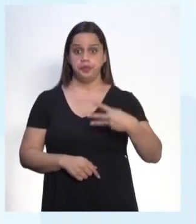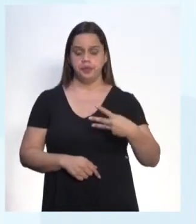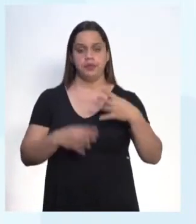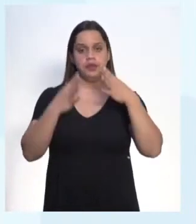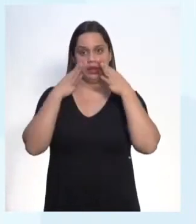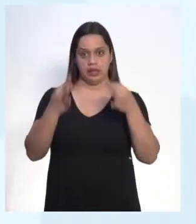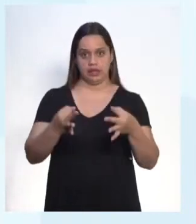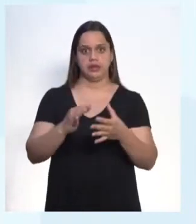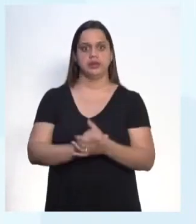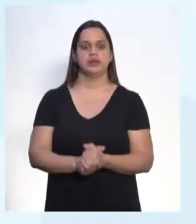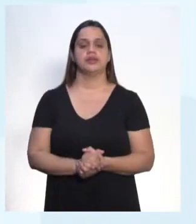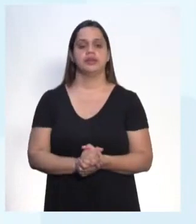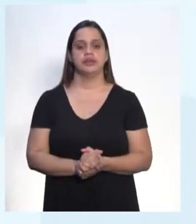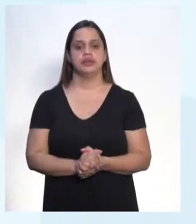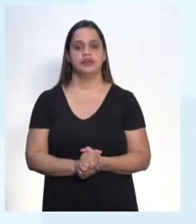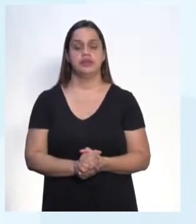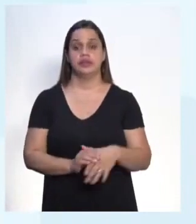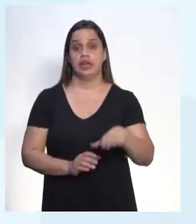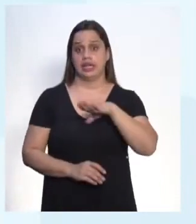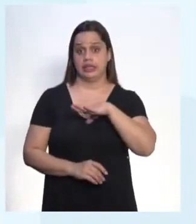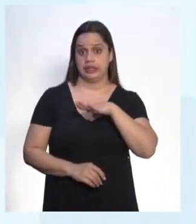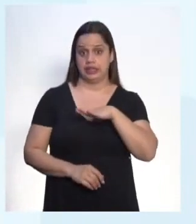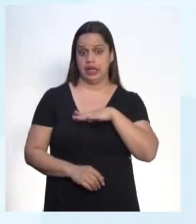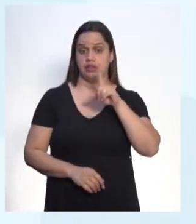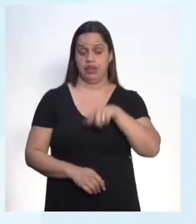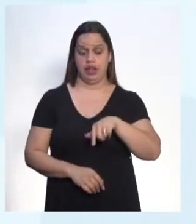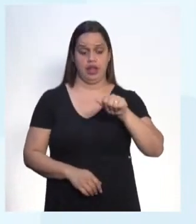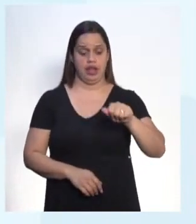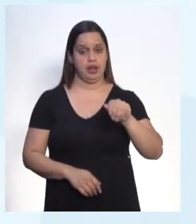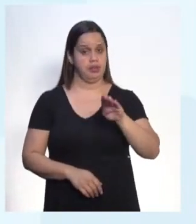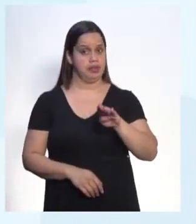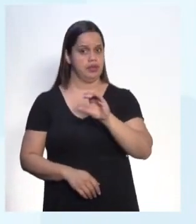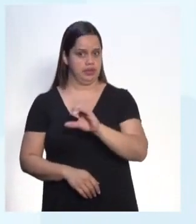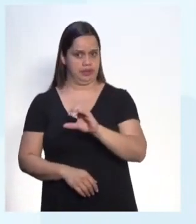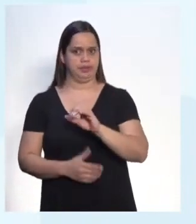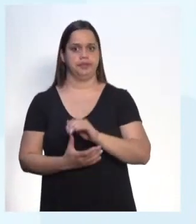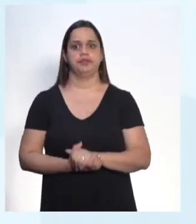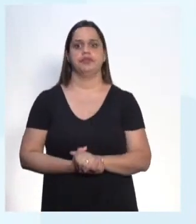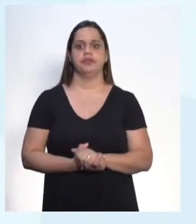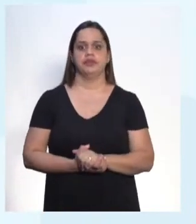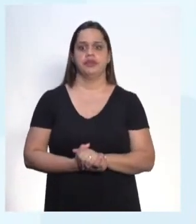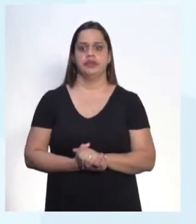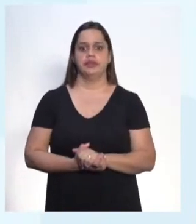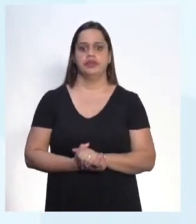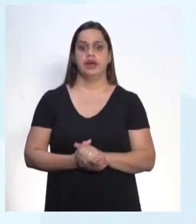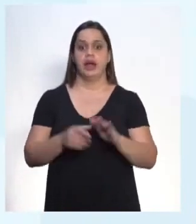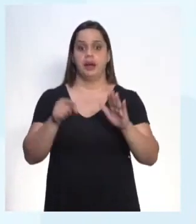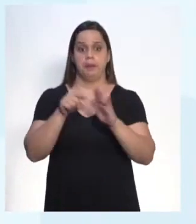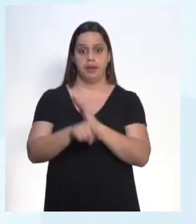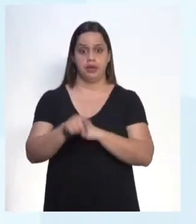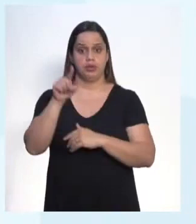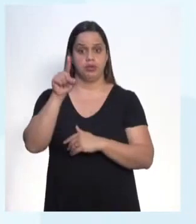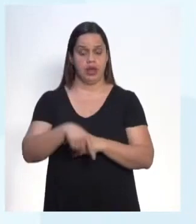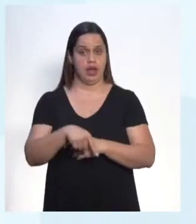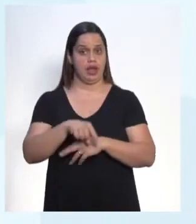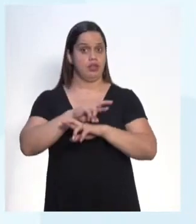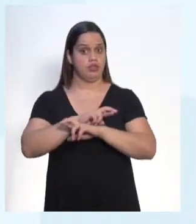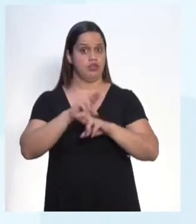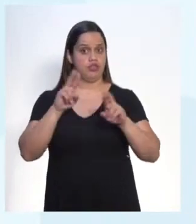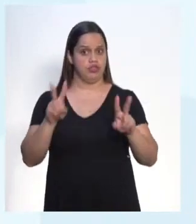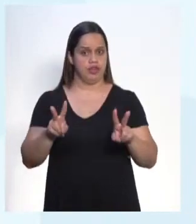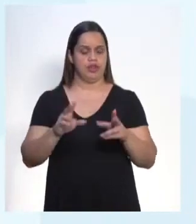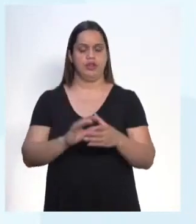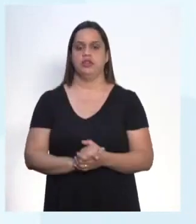atenção. As cidades são A, B e C. A pergunta é que é